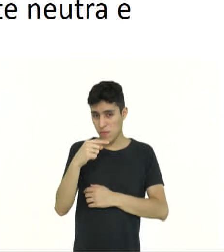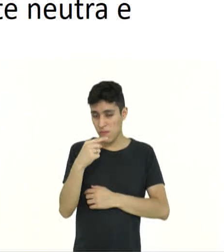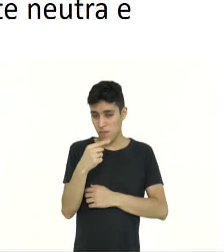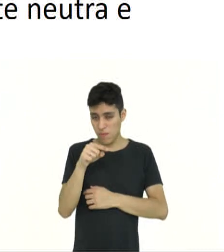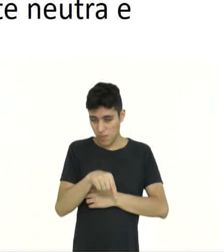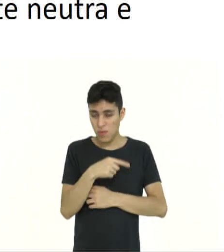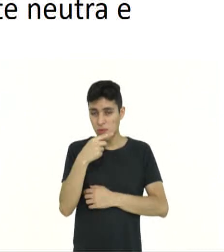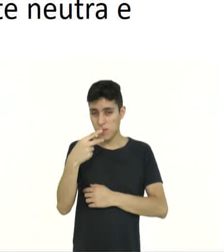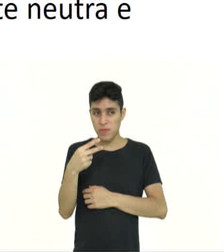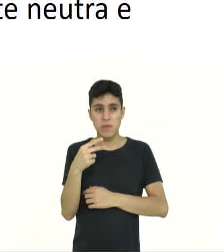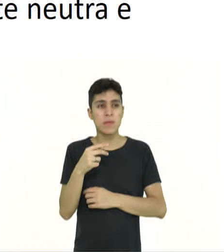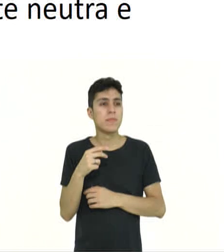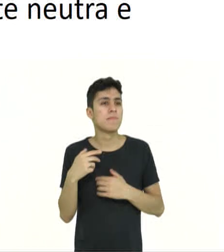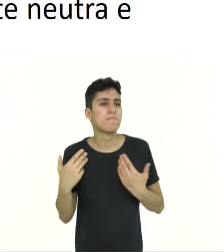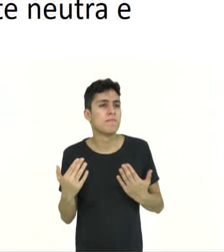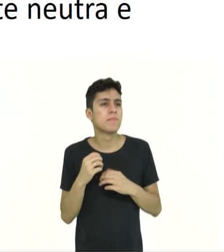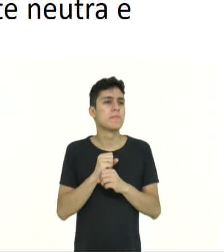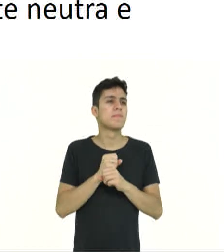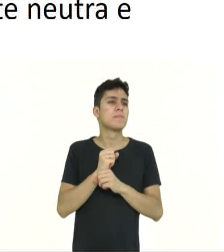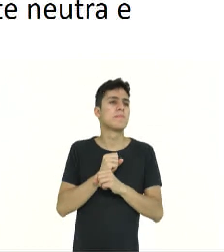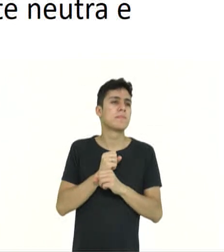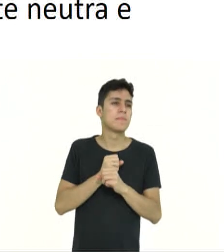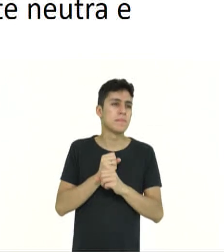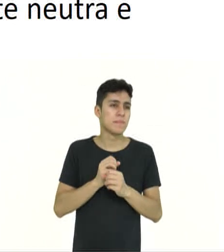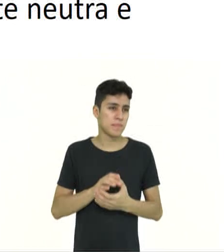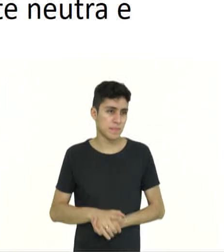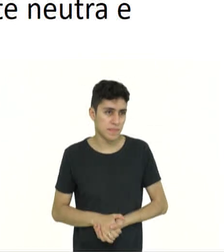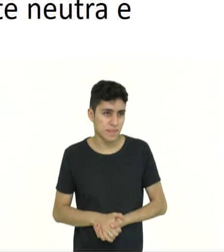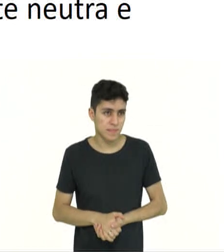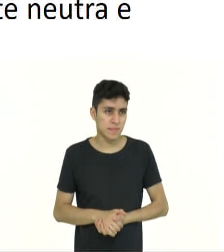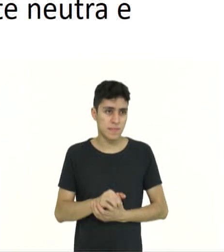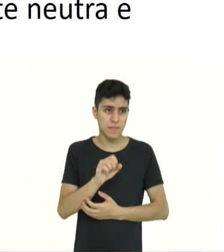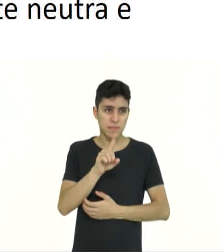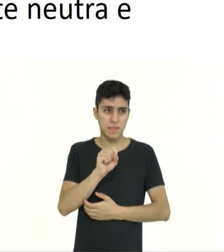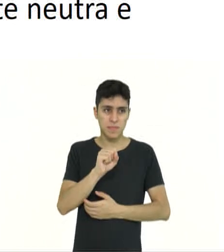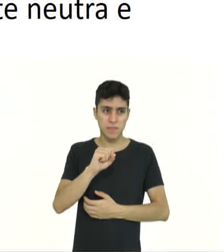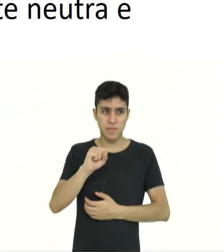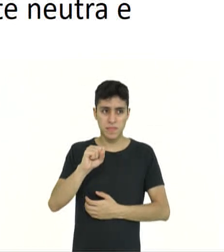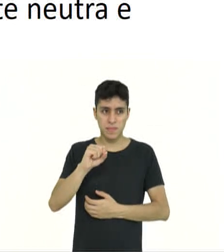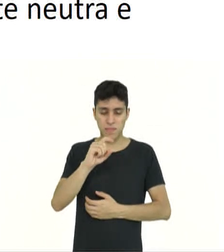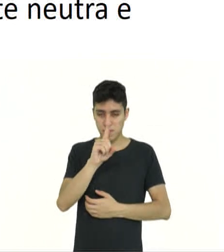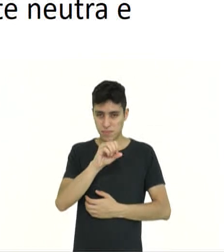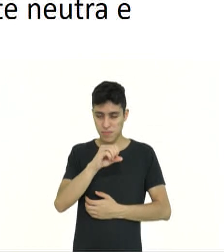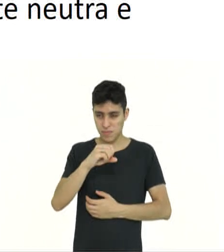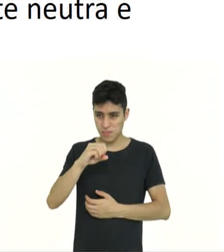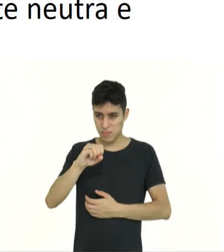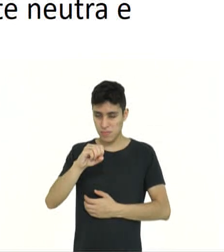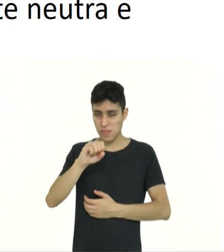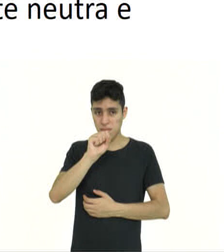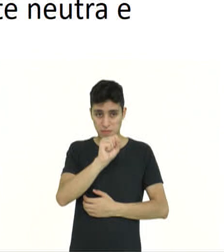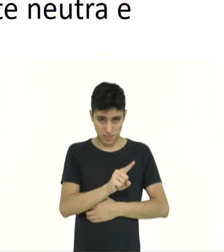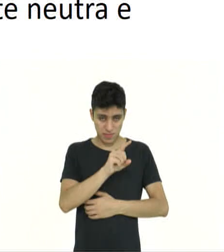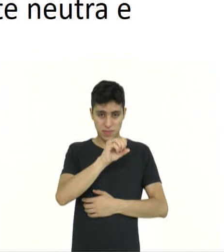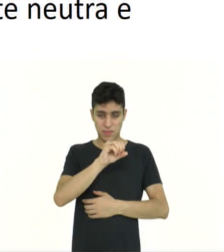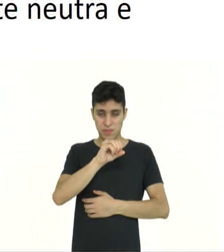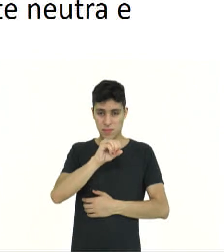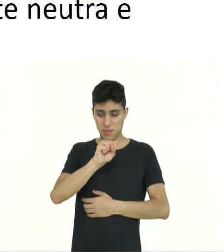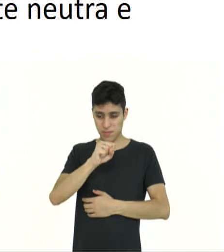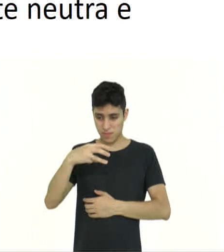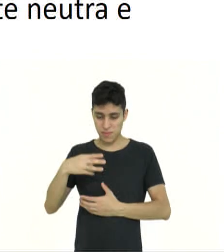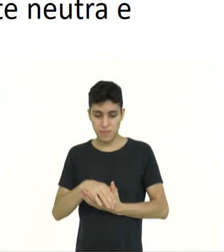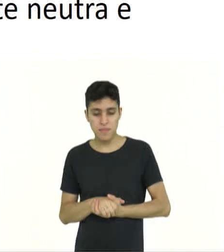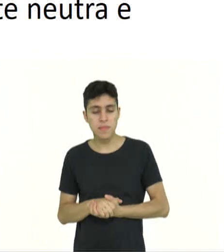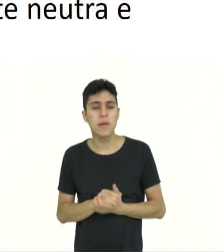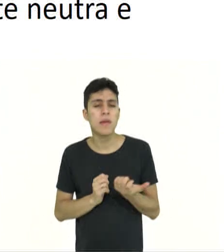julho de 1983. Atualmente, após o Tratado da Antártida, vários países passaram a manter essas bases